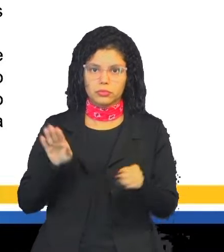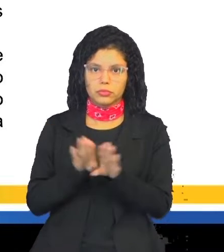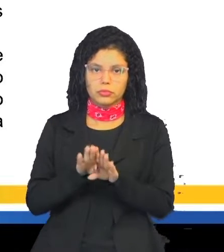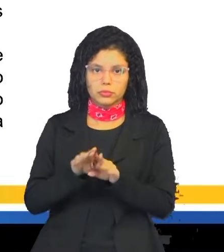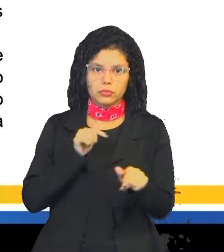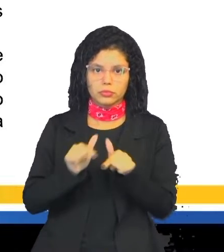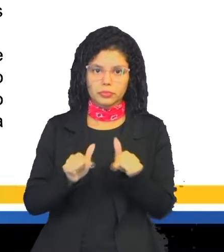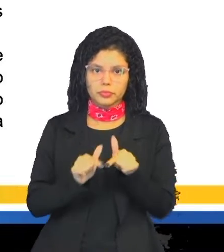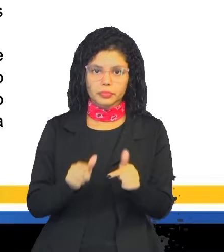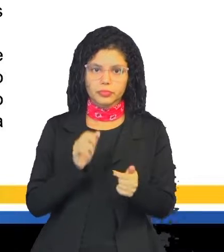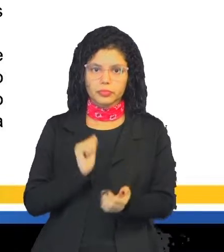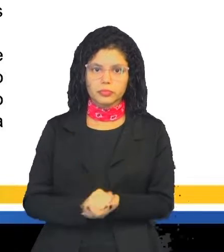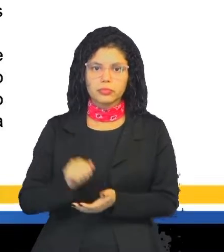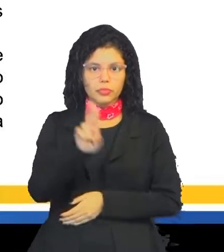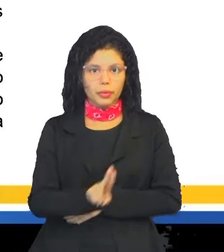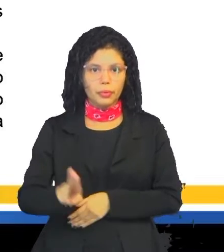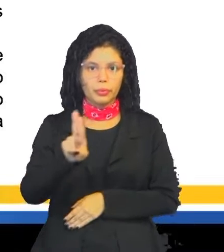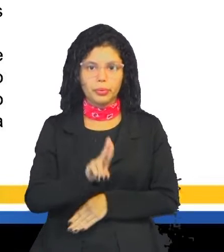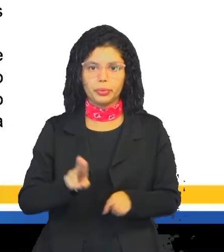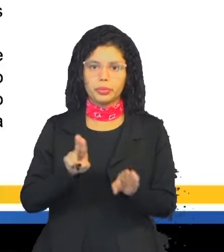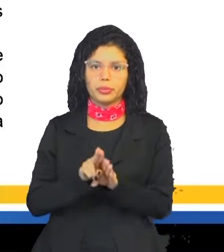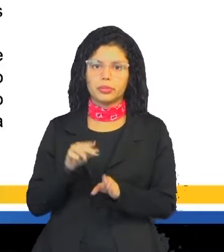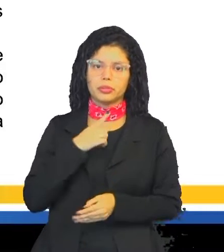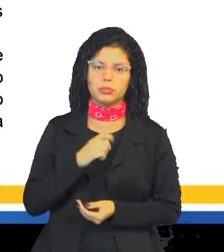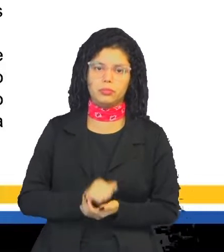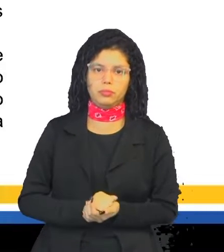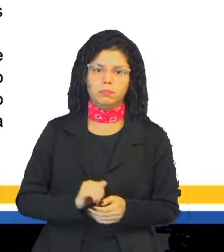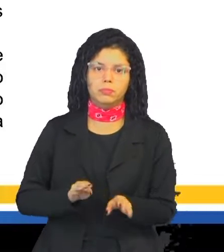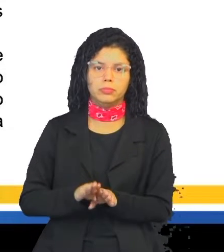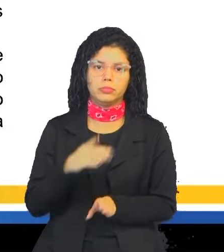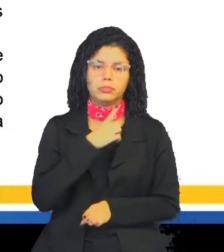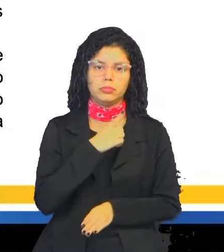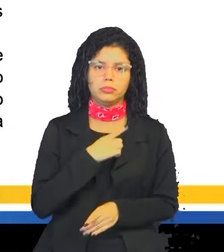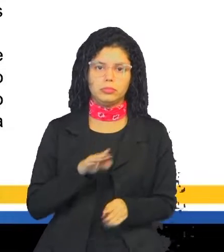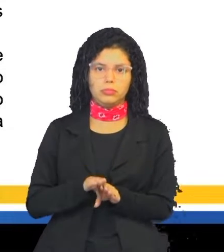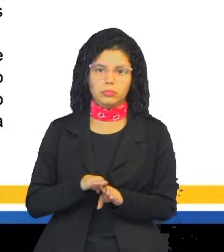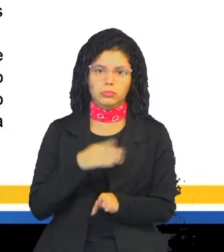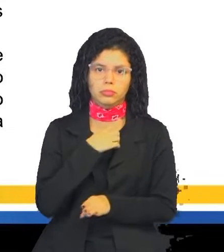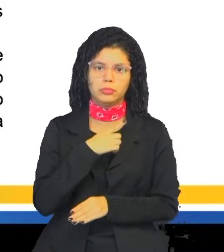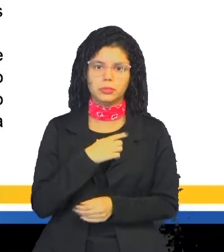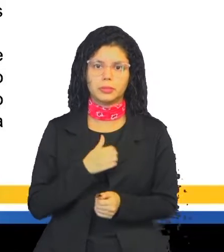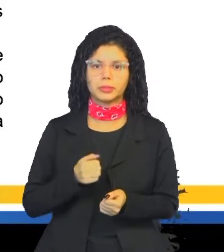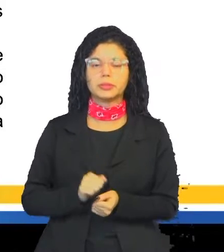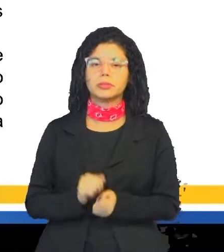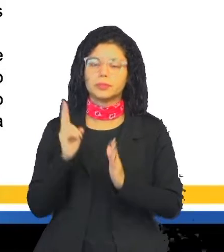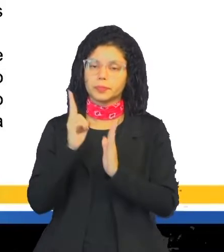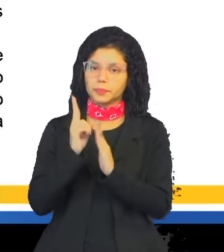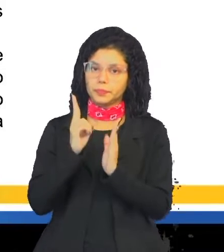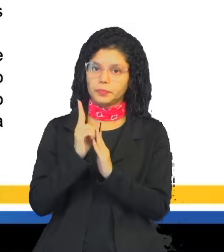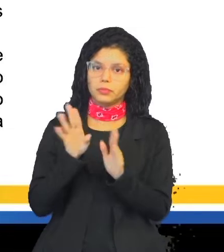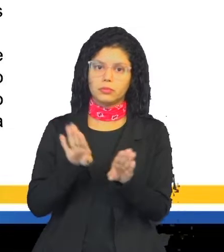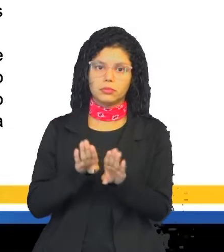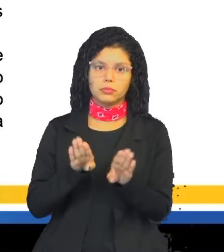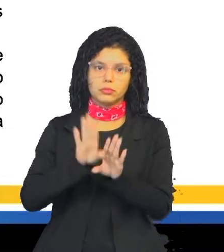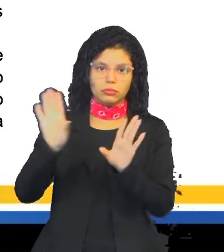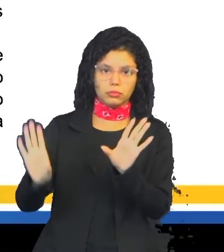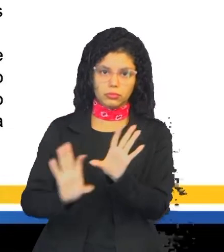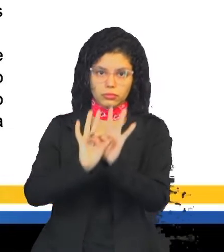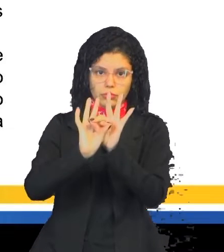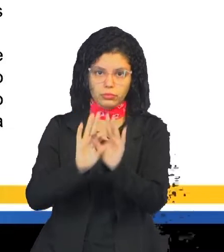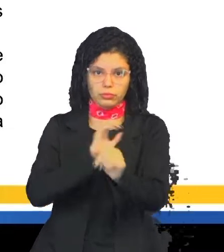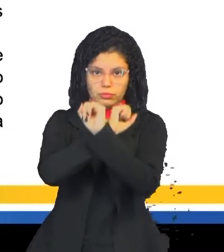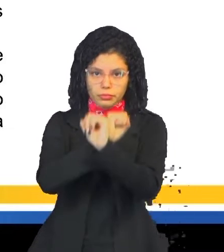de trabalho, utilizada pelos portugueses, foi a do escambo, com os indígenas, mas logo, eles optaram por implantar